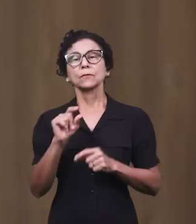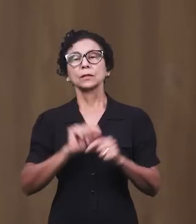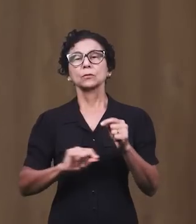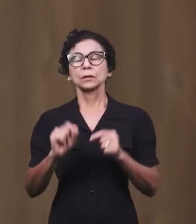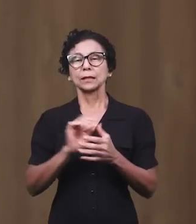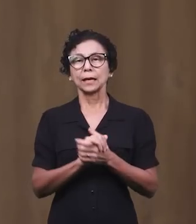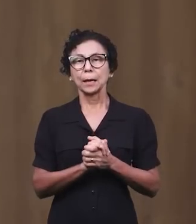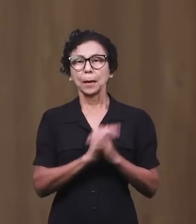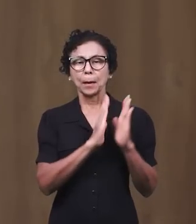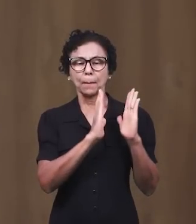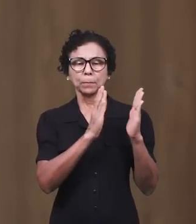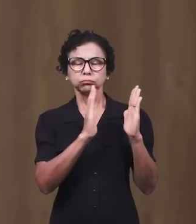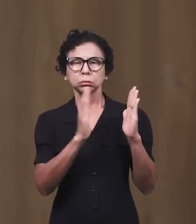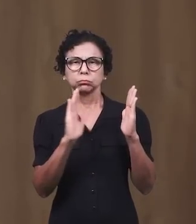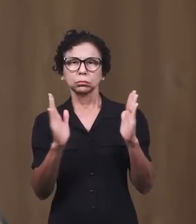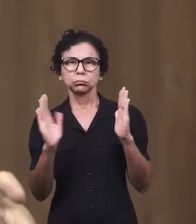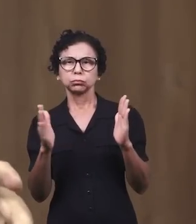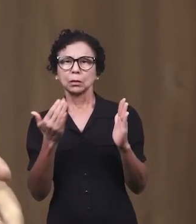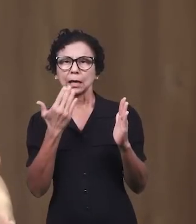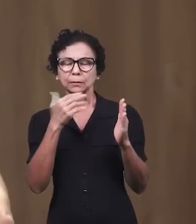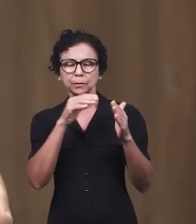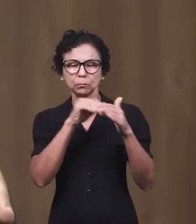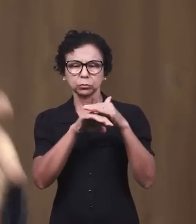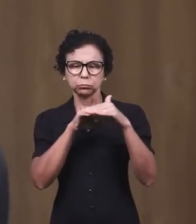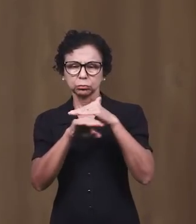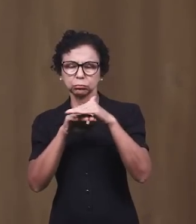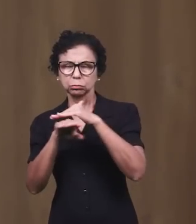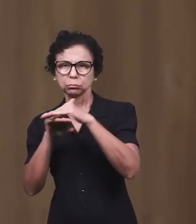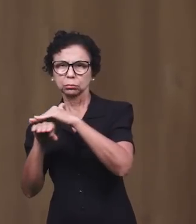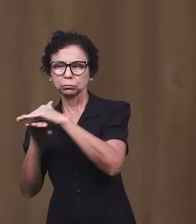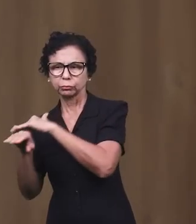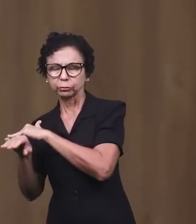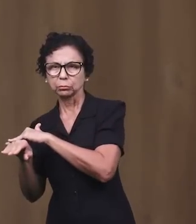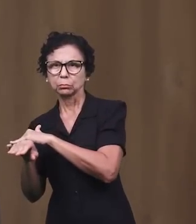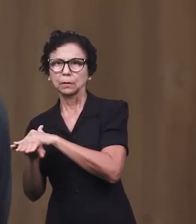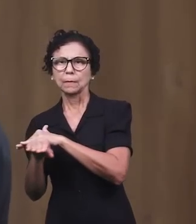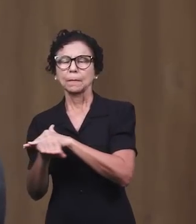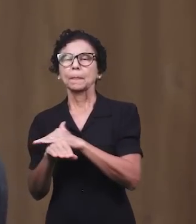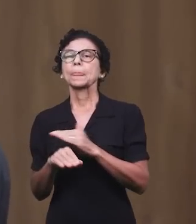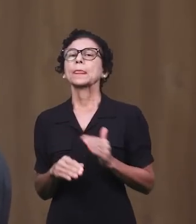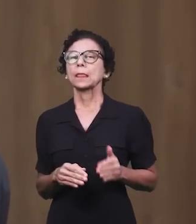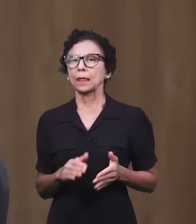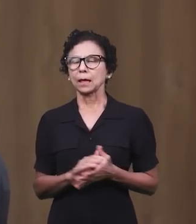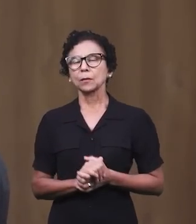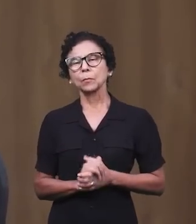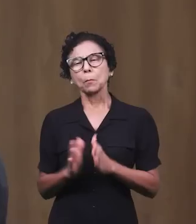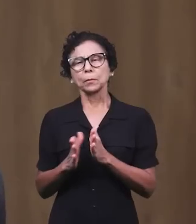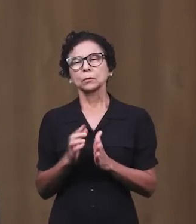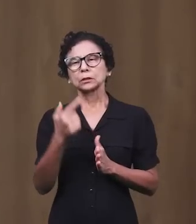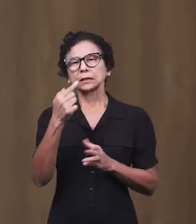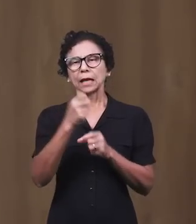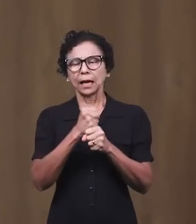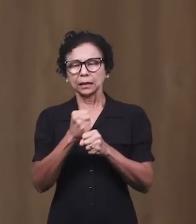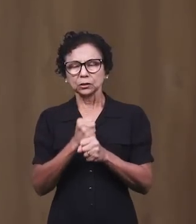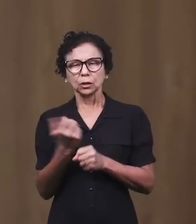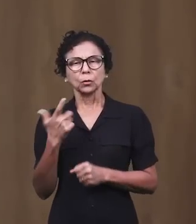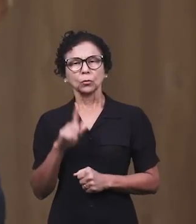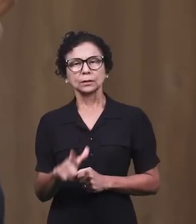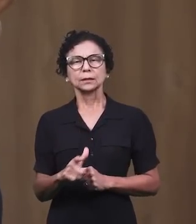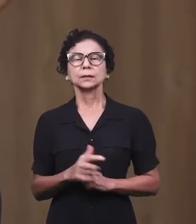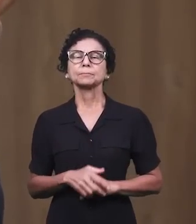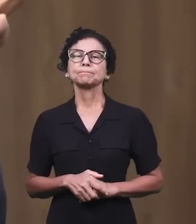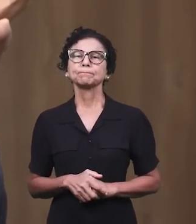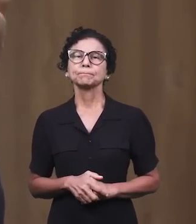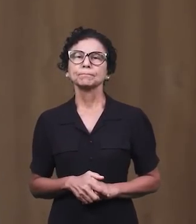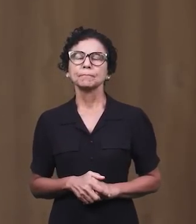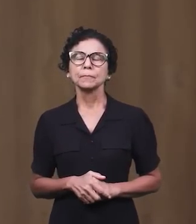fome, ele se preveniu, ele conseguiu não só sobreviver, mas ajudar outras pessoas. Então, um servo